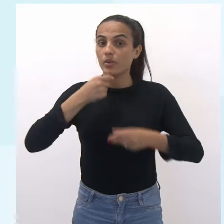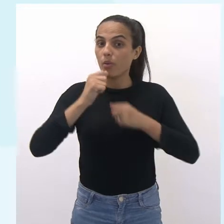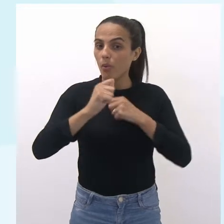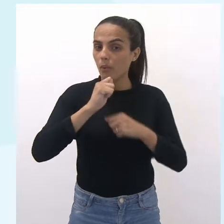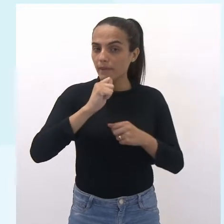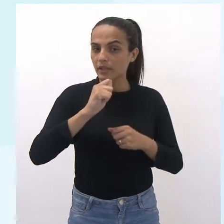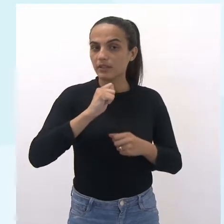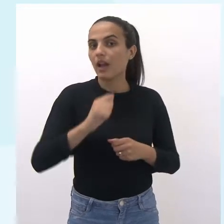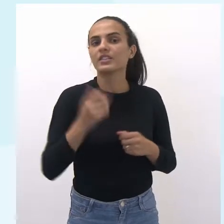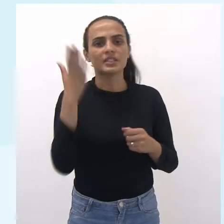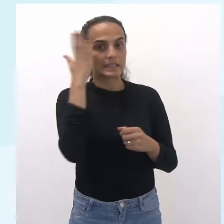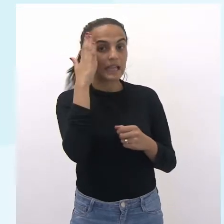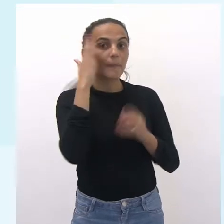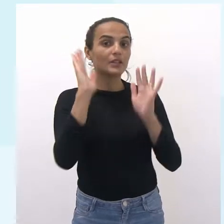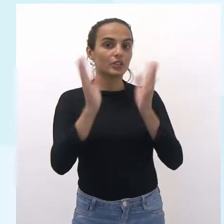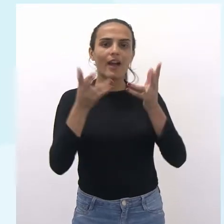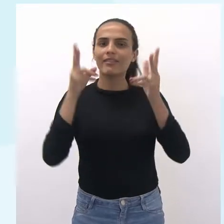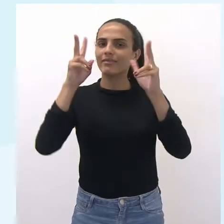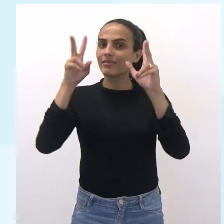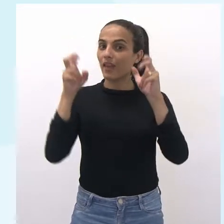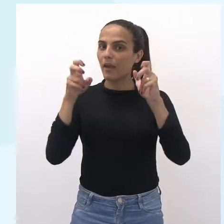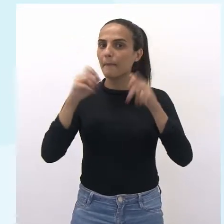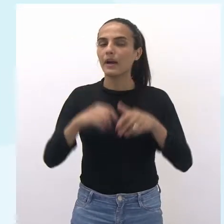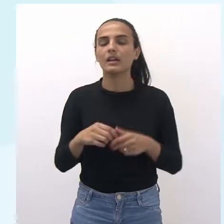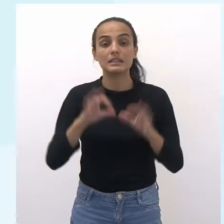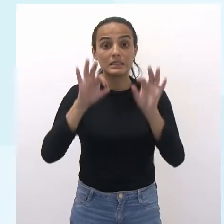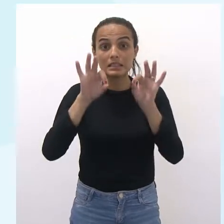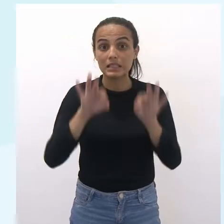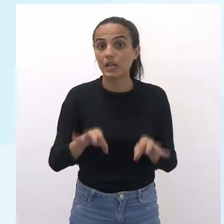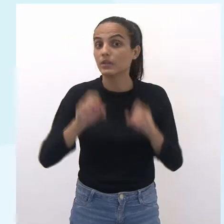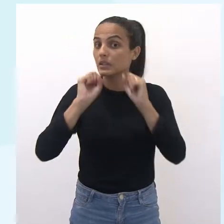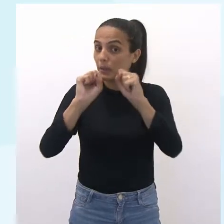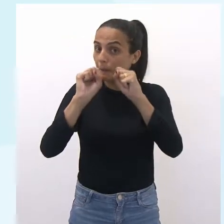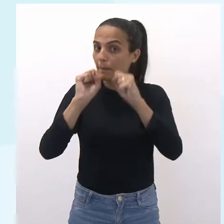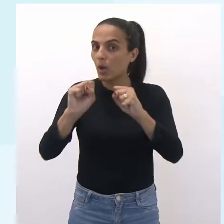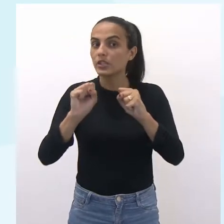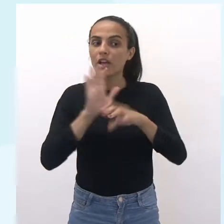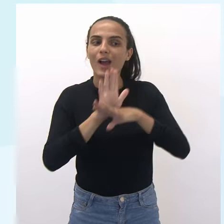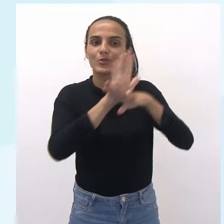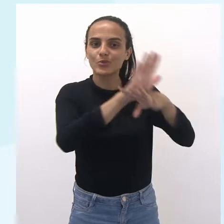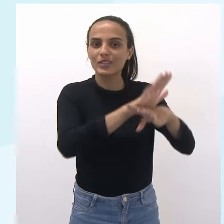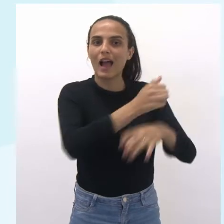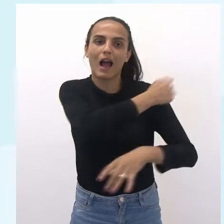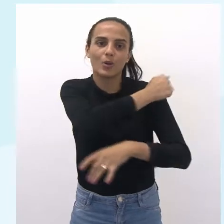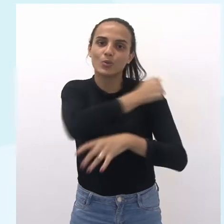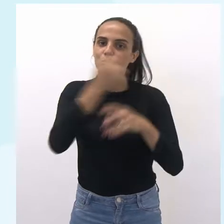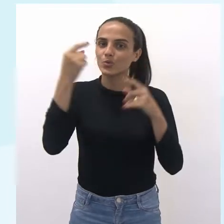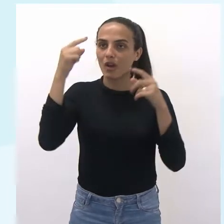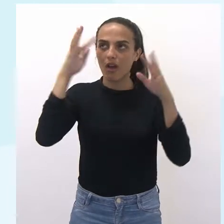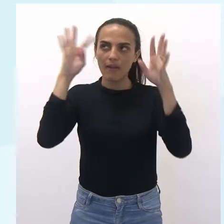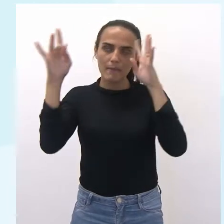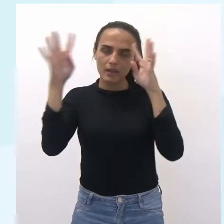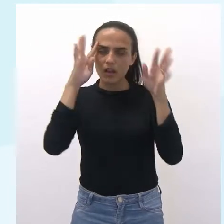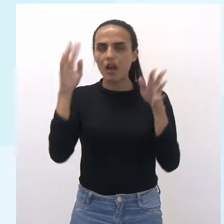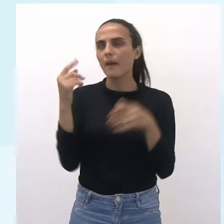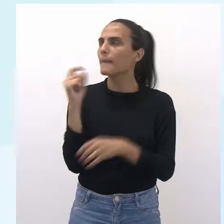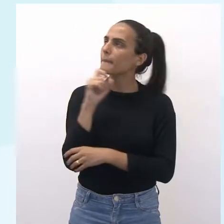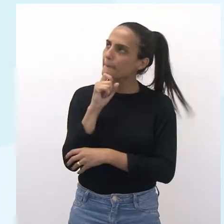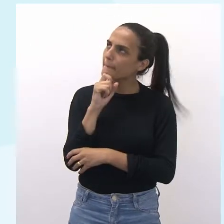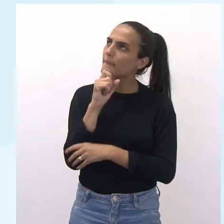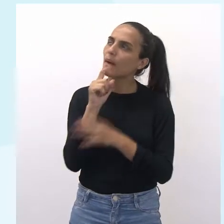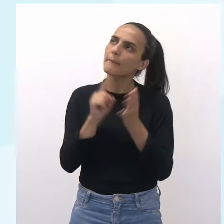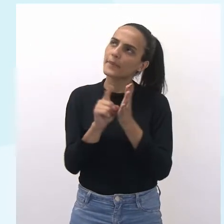quais temas, quais cenas específicas possam gerar mais reflexões, mais dúvidas, enfim,